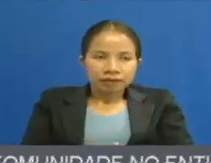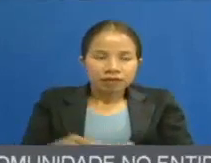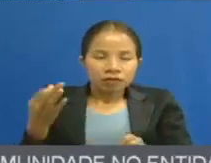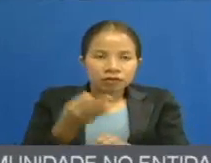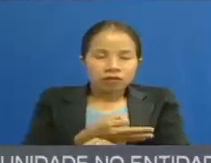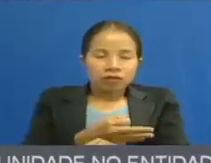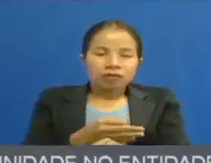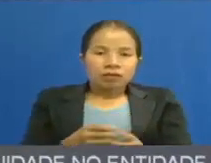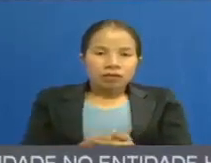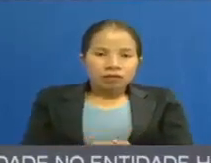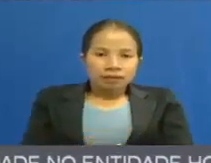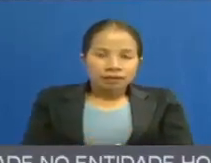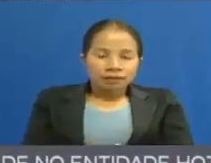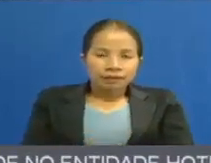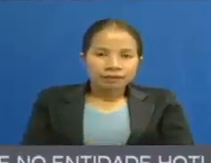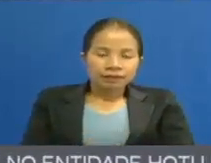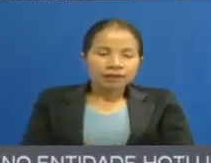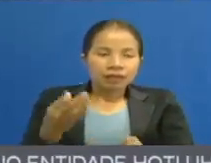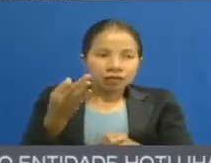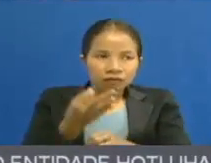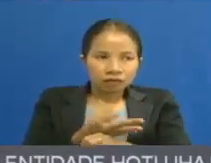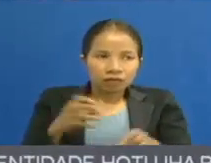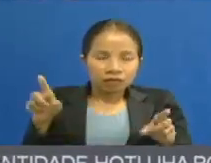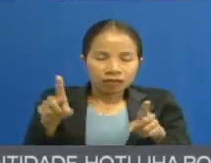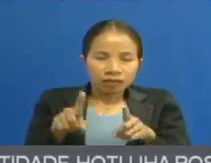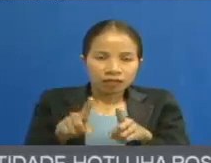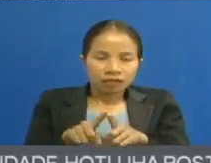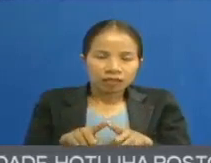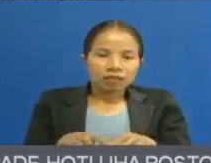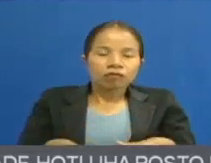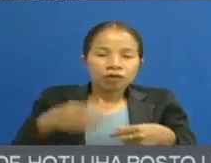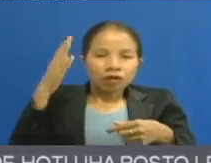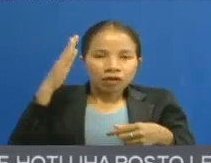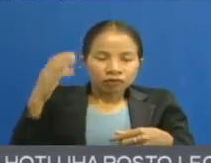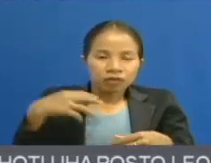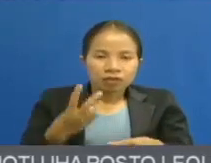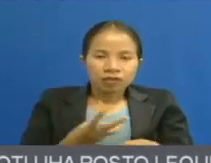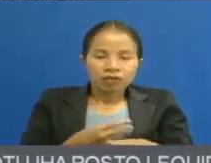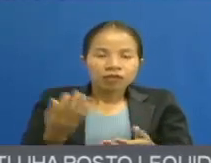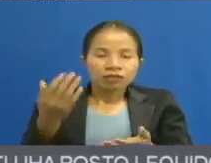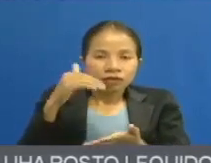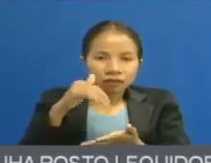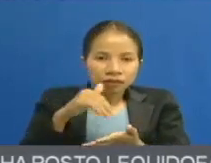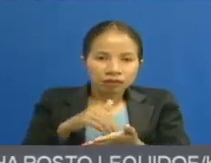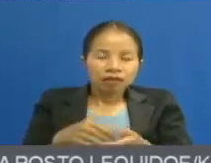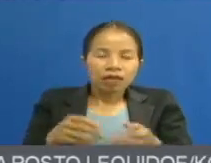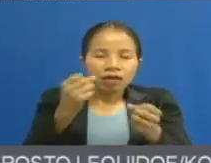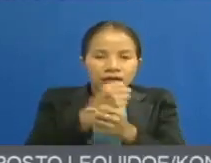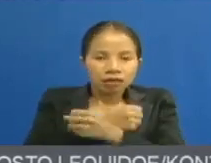naran laudat. Ia documento ida ne, ne encoraja ita atu pina fali.